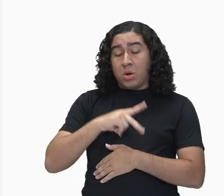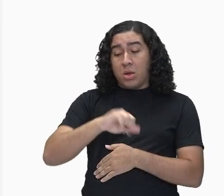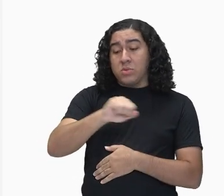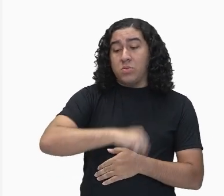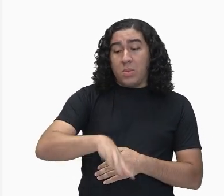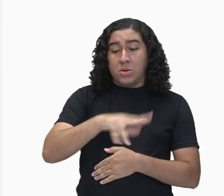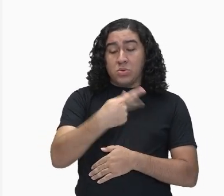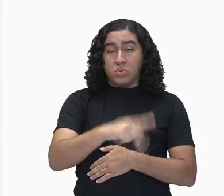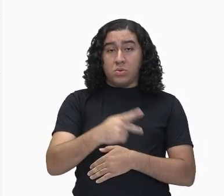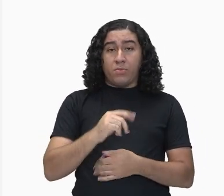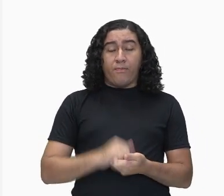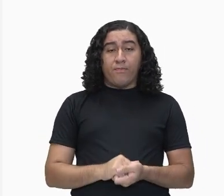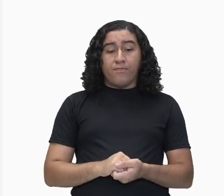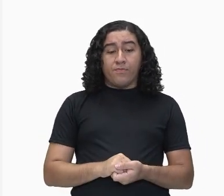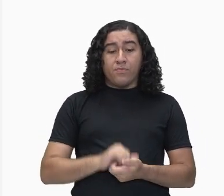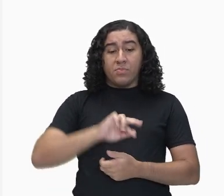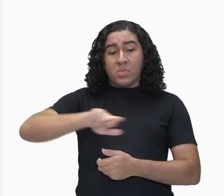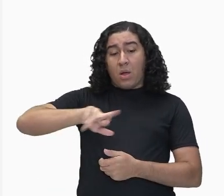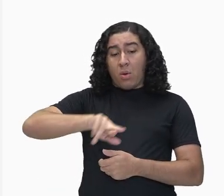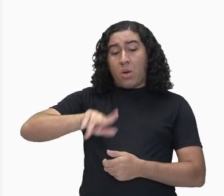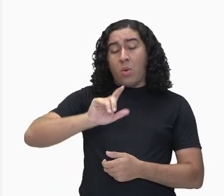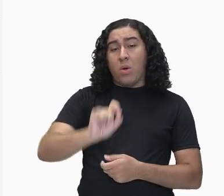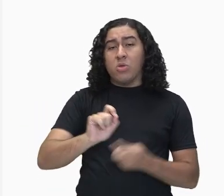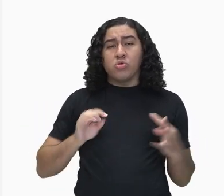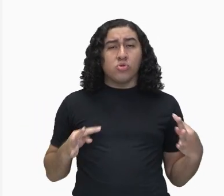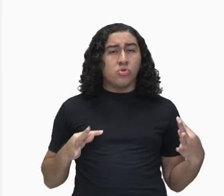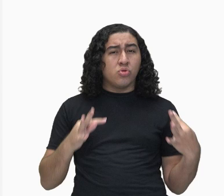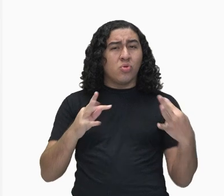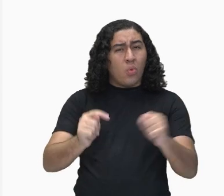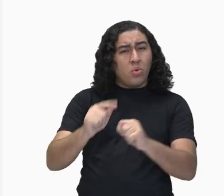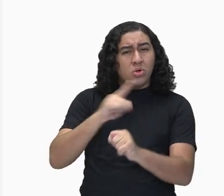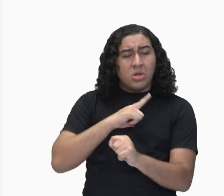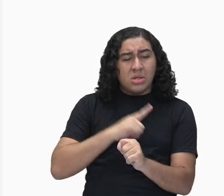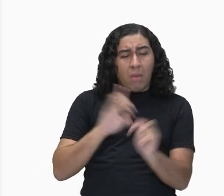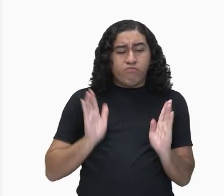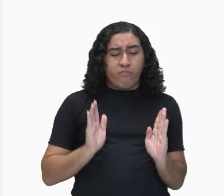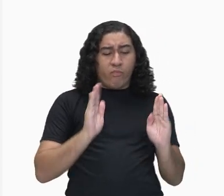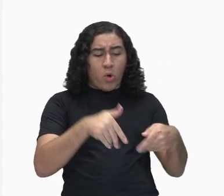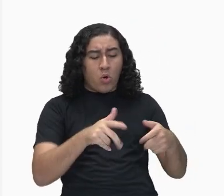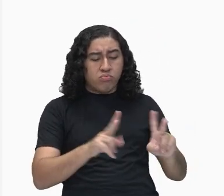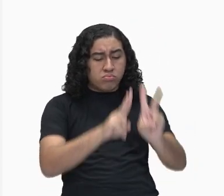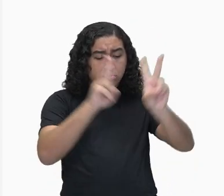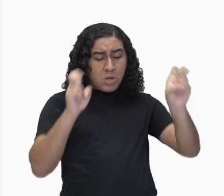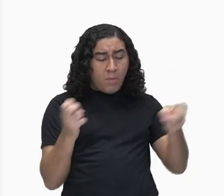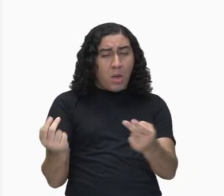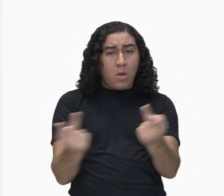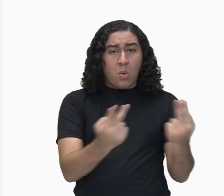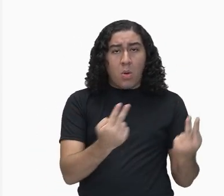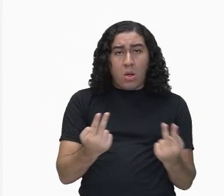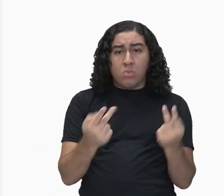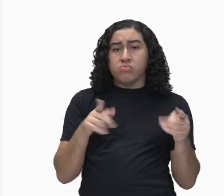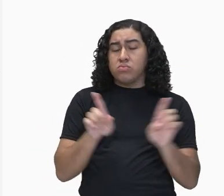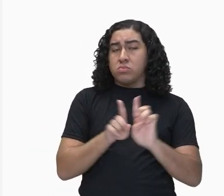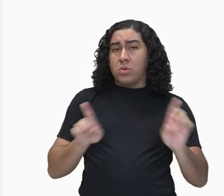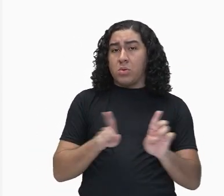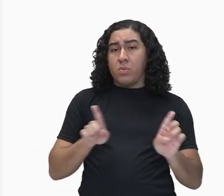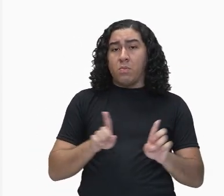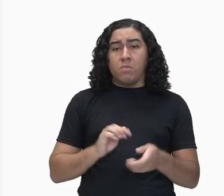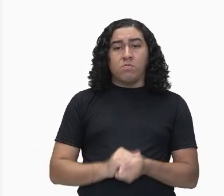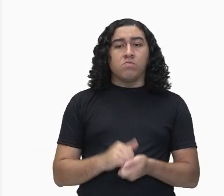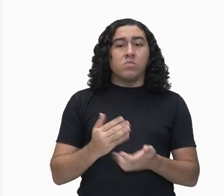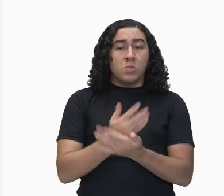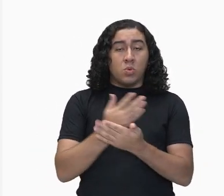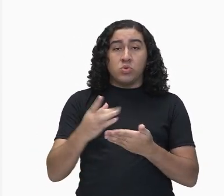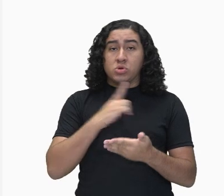trabalhos. Não quer dizer que todos se voltaram para a mesma temática, né? Alguns, eles escrevem